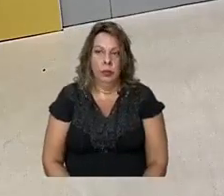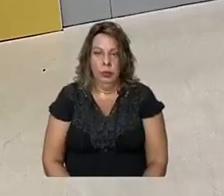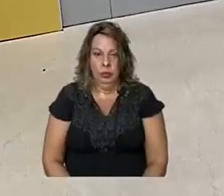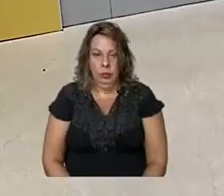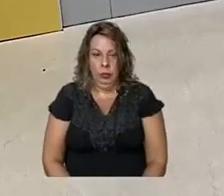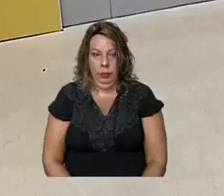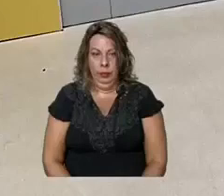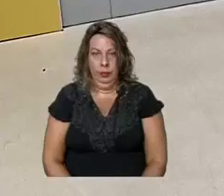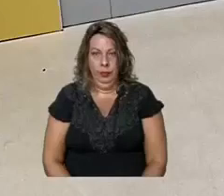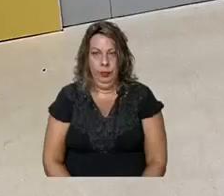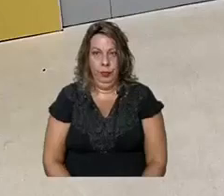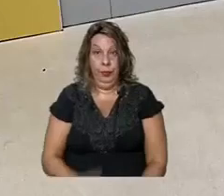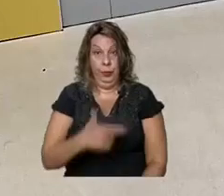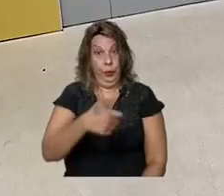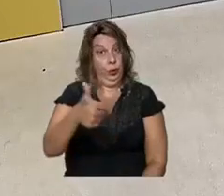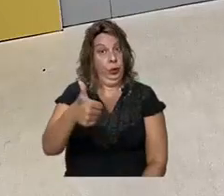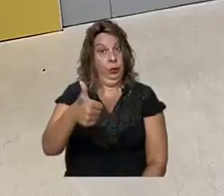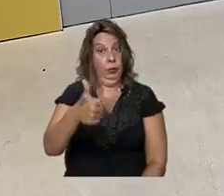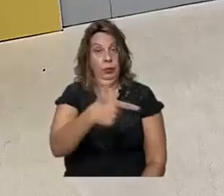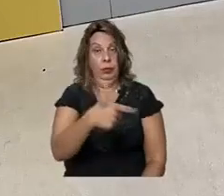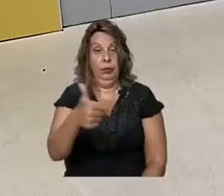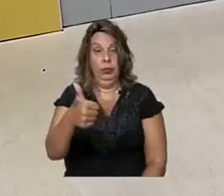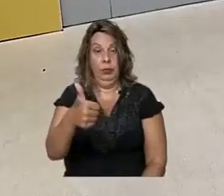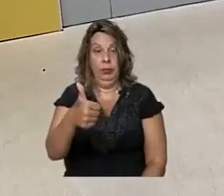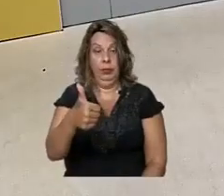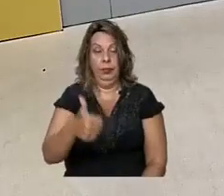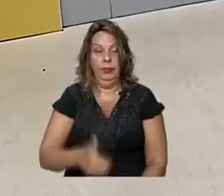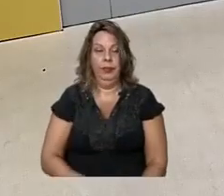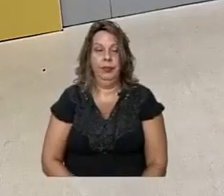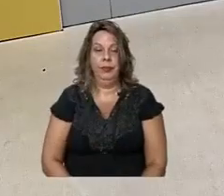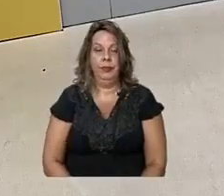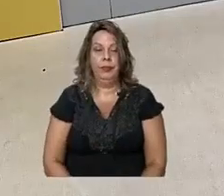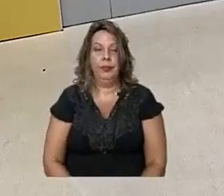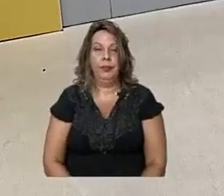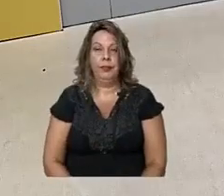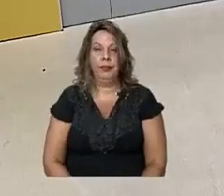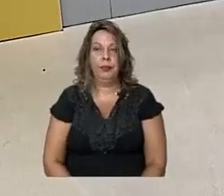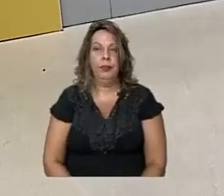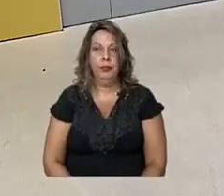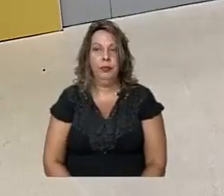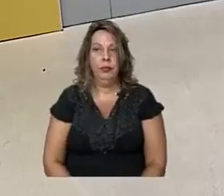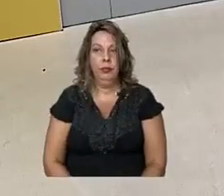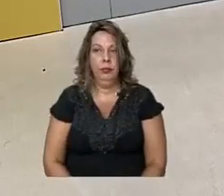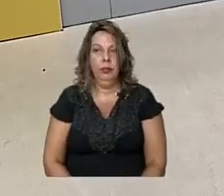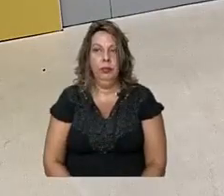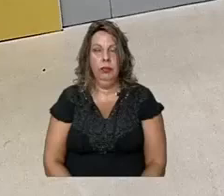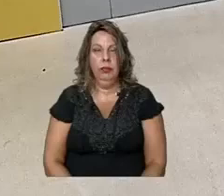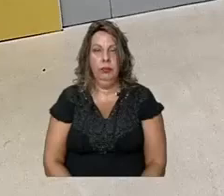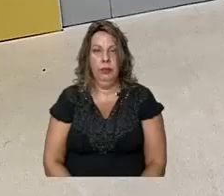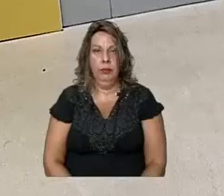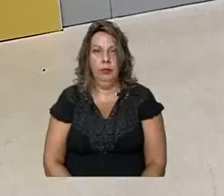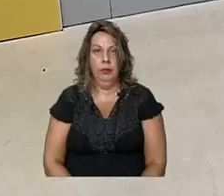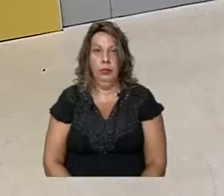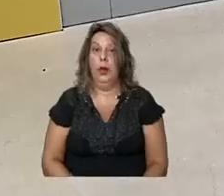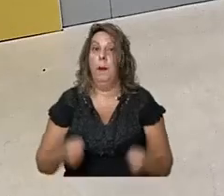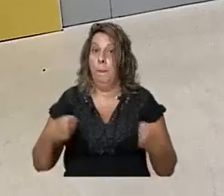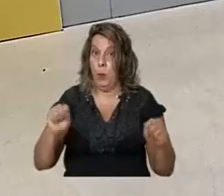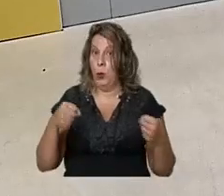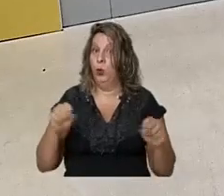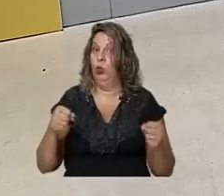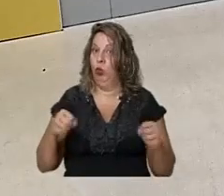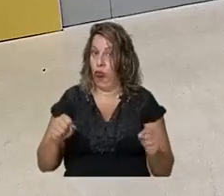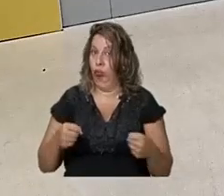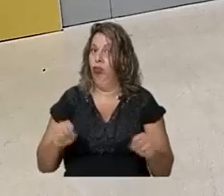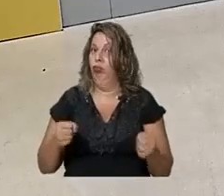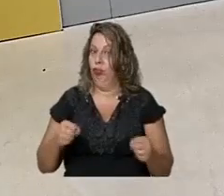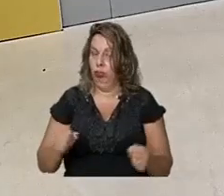31. 21 agora, 21, 21. 31 e 21, últimas bolas chamadas, vale uma moto Honda Pop.